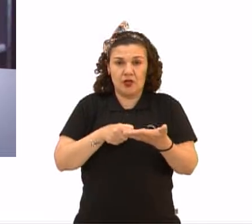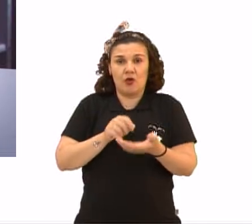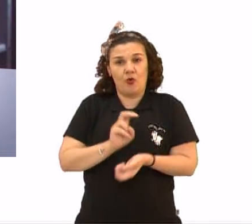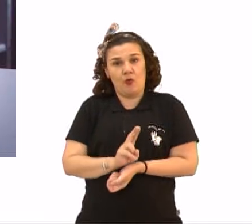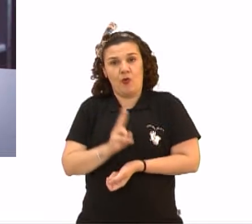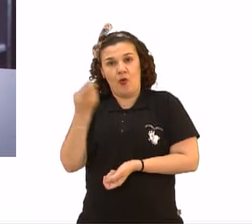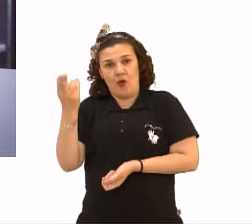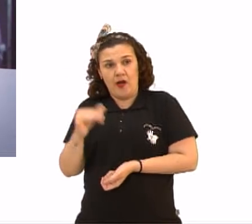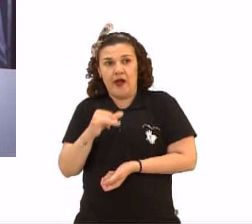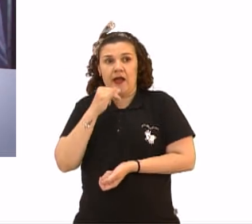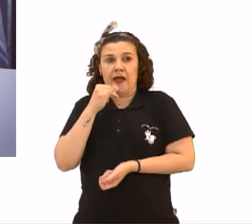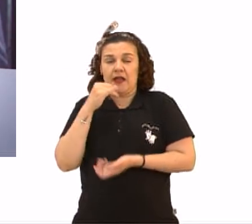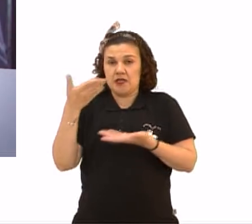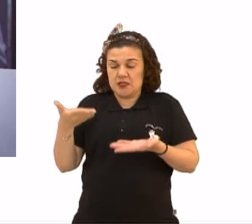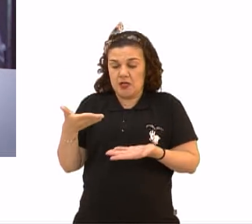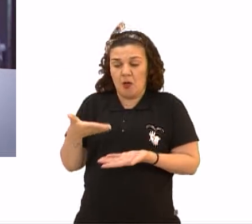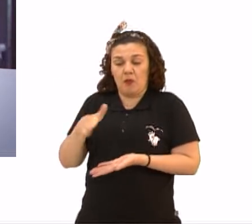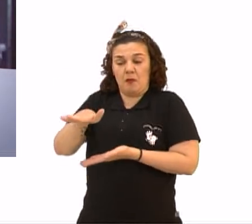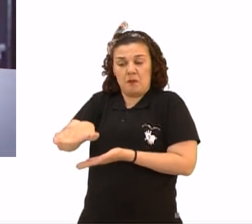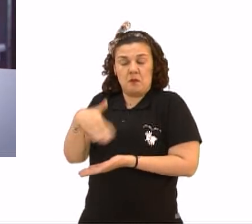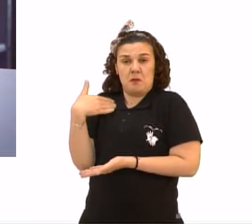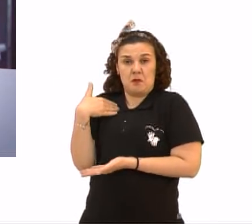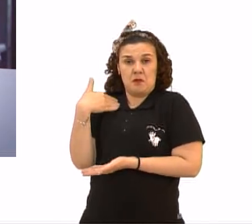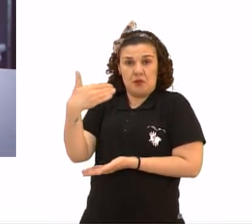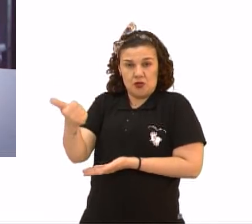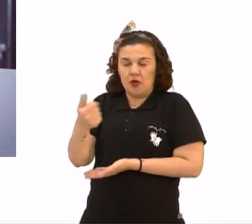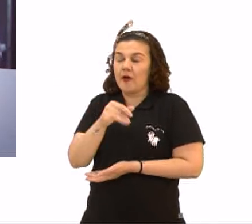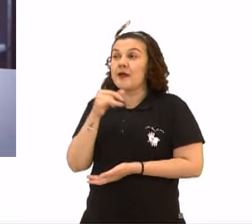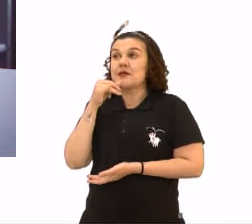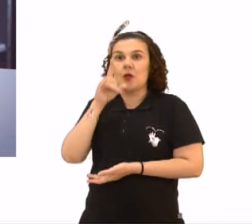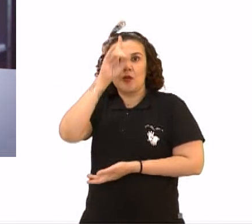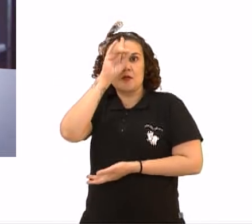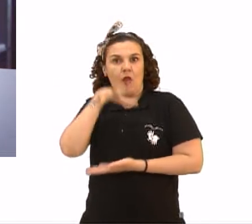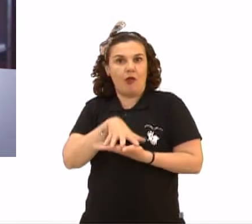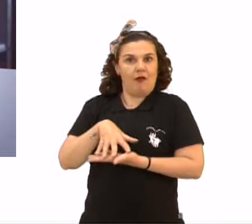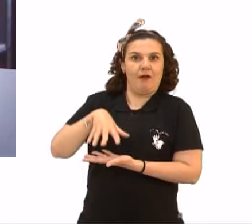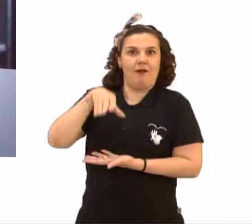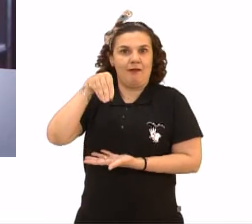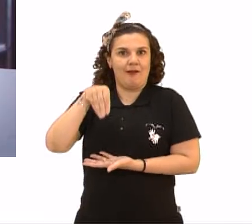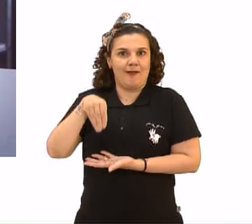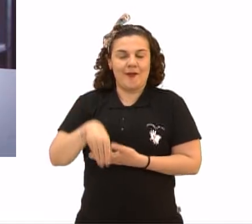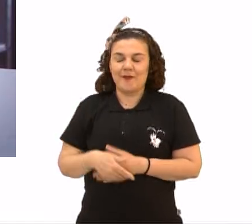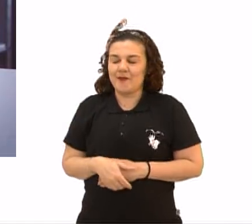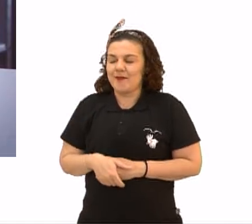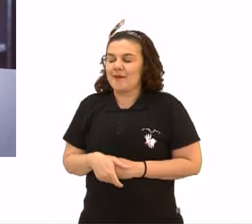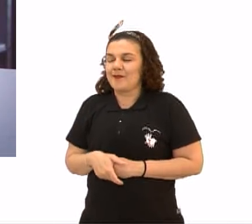assim, por exemplo, me contrataram, acho que o caso da Loira Fantasma, né?